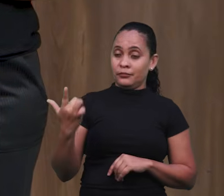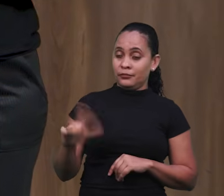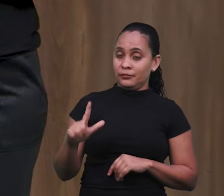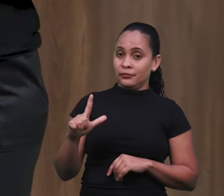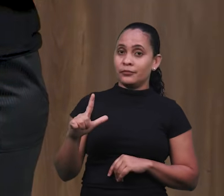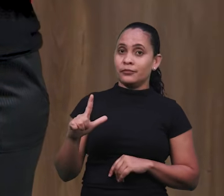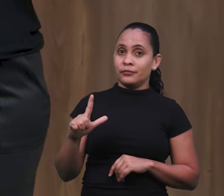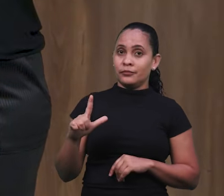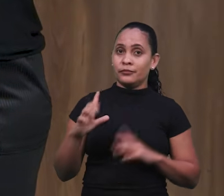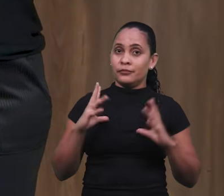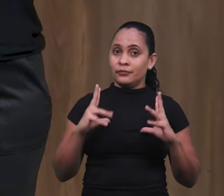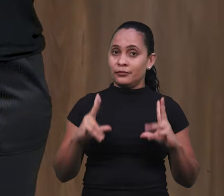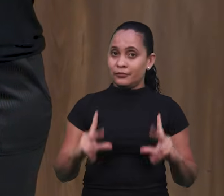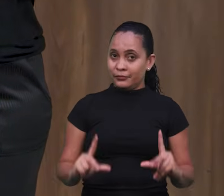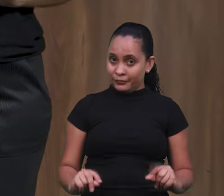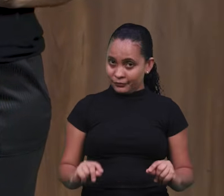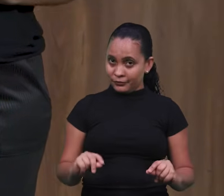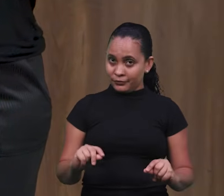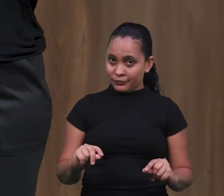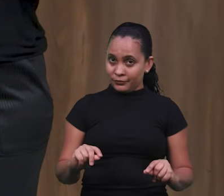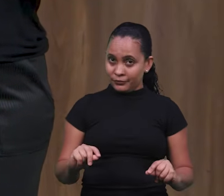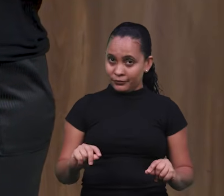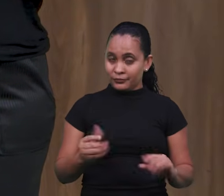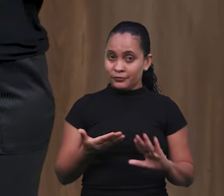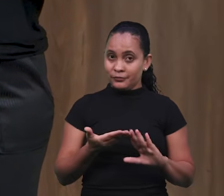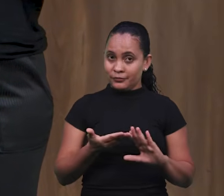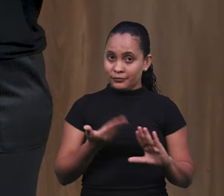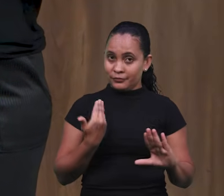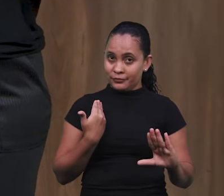o sinal de santificar.